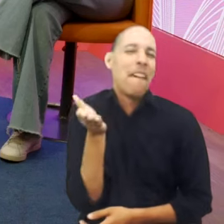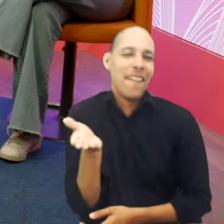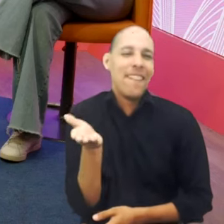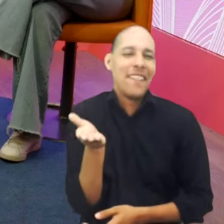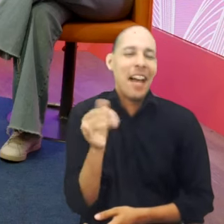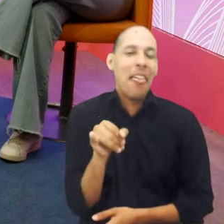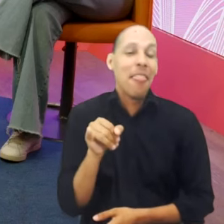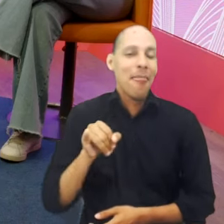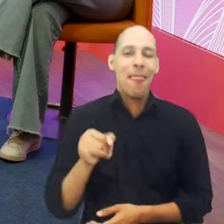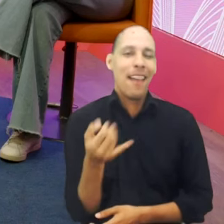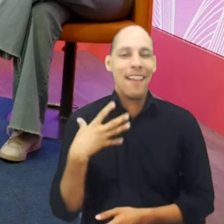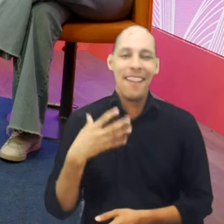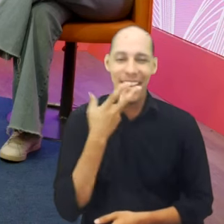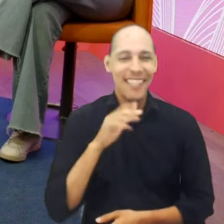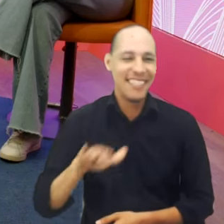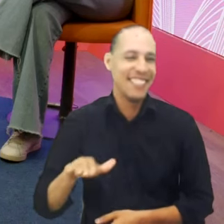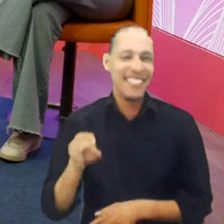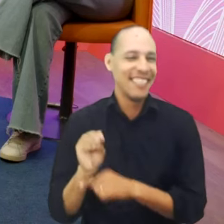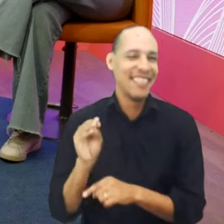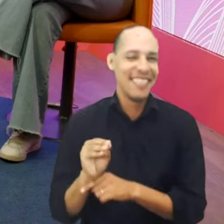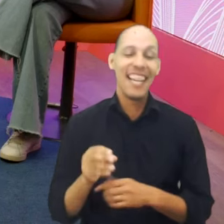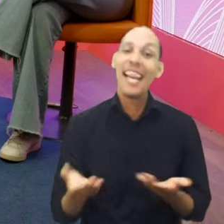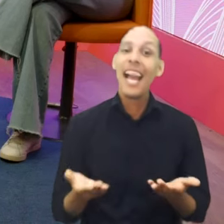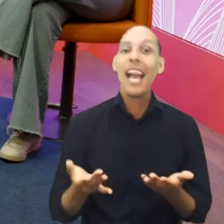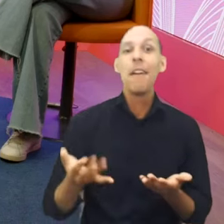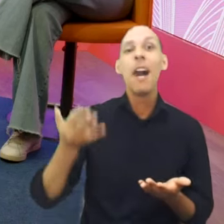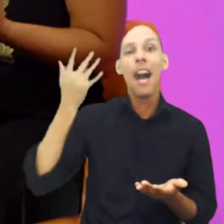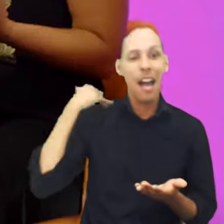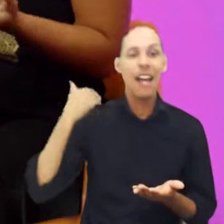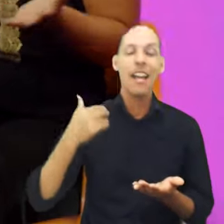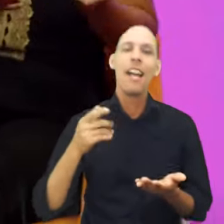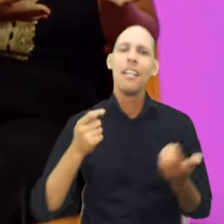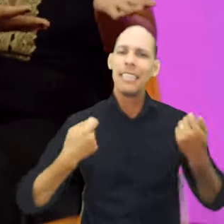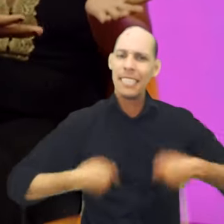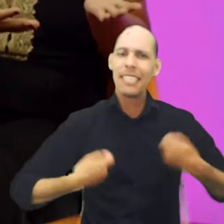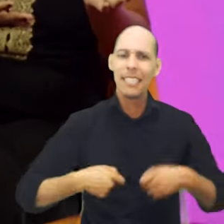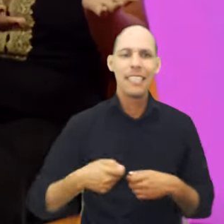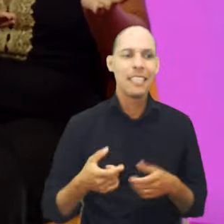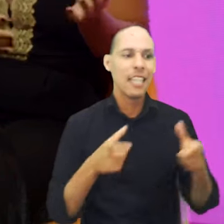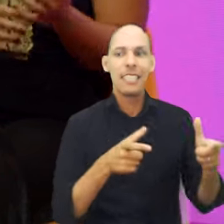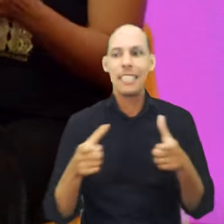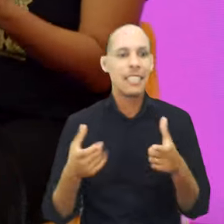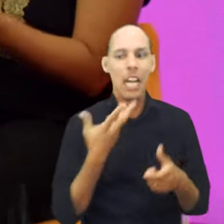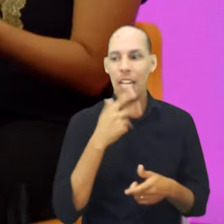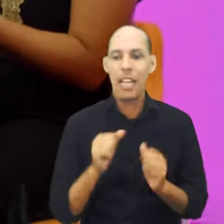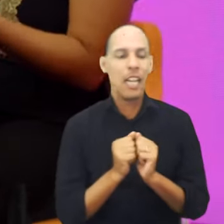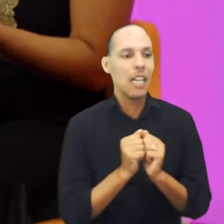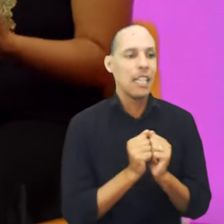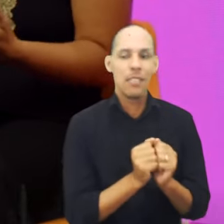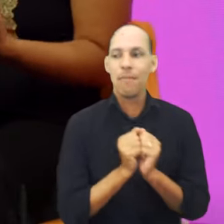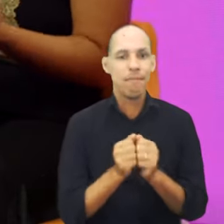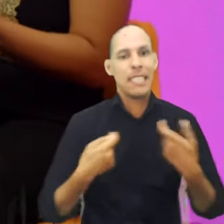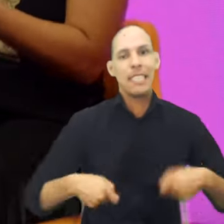precisando. Pela criança, pela cria. Que num primeiro momento, quando é por necessidade, a gente não tem onde deixar a criança, né? Sim. Então, ela era